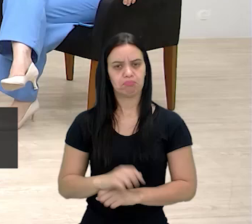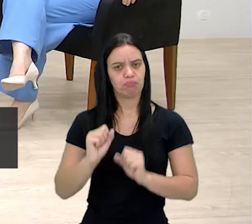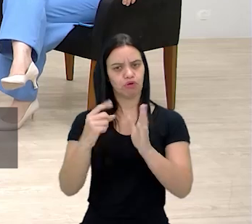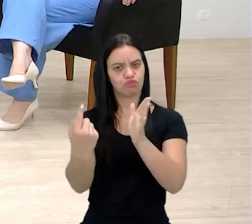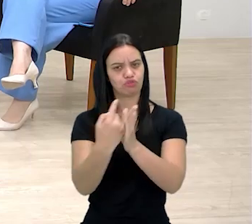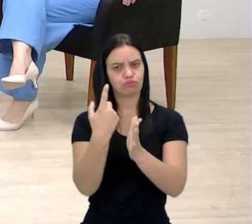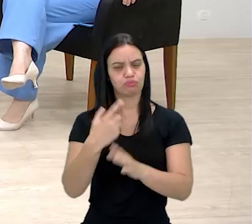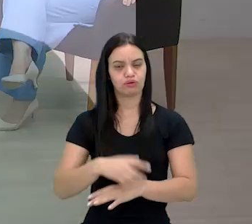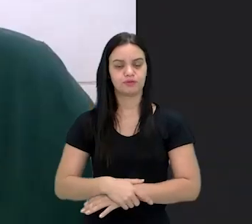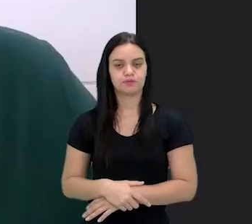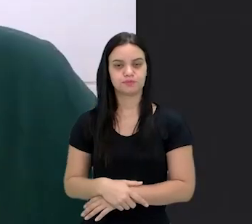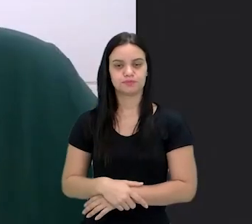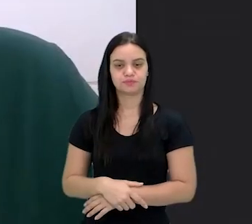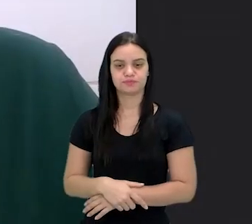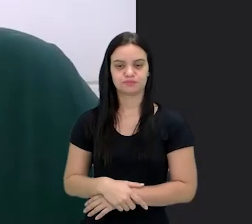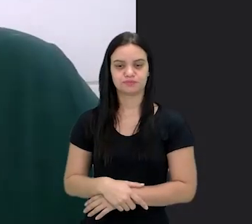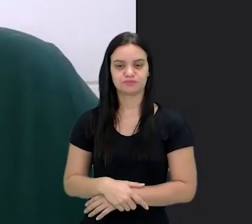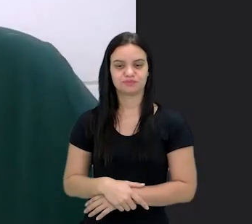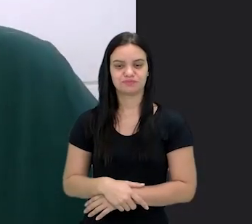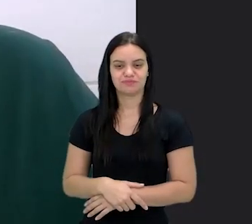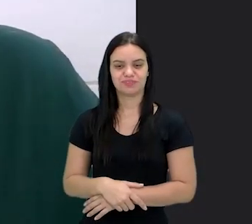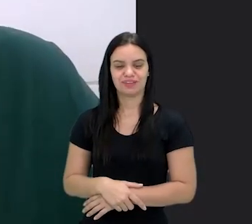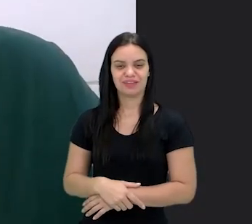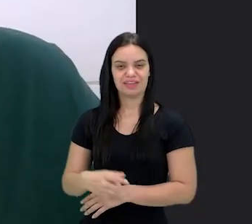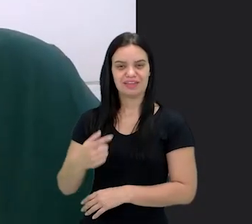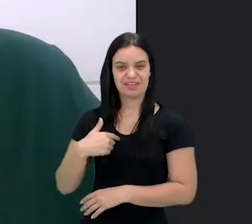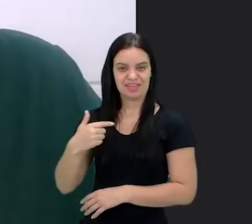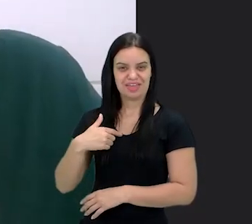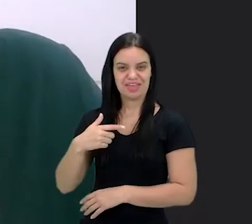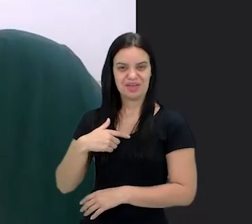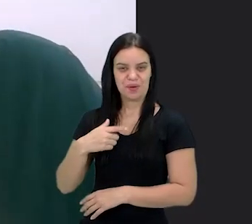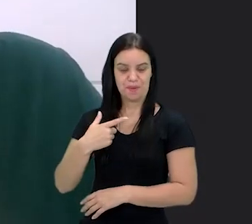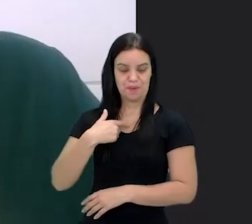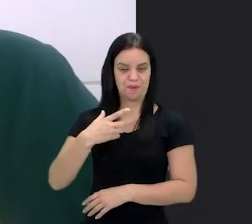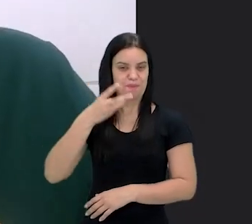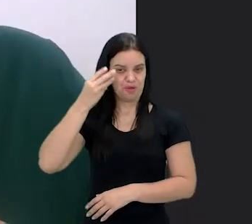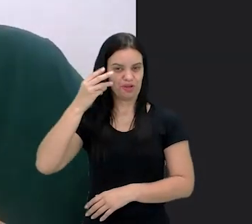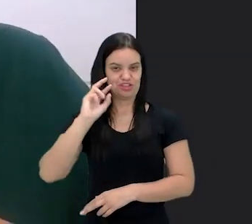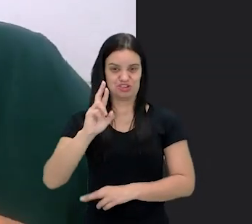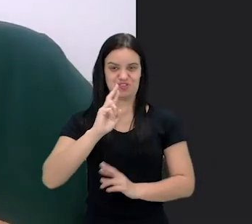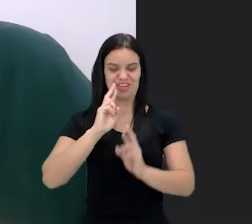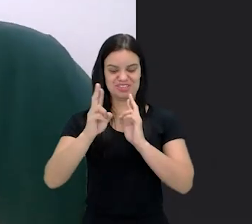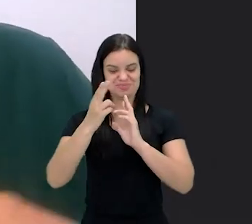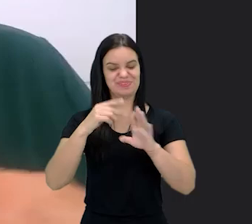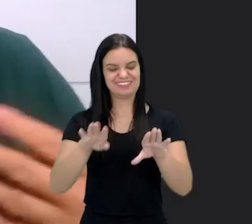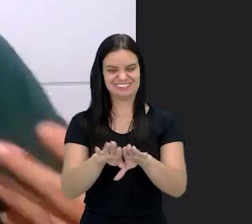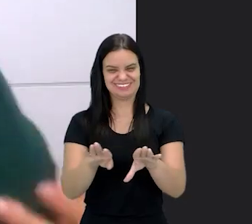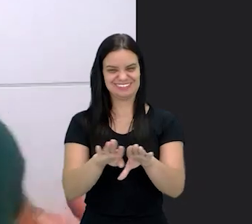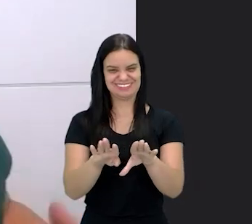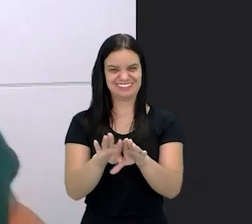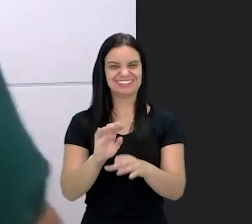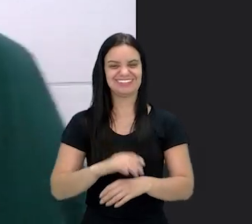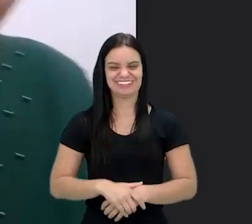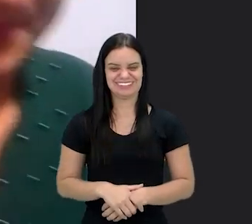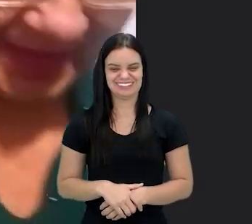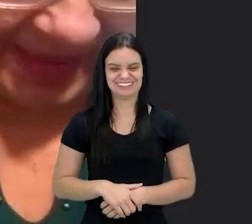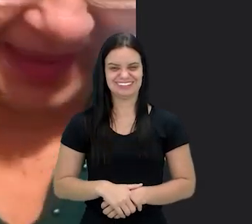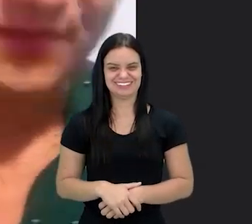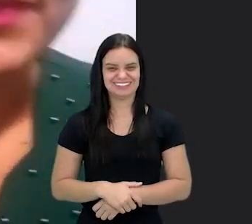não. Seu gato mia daí, o meu responde daqui. Tá vendo? Essa é a sincronicidade.